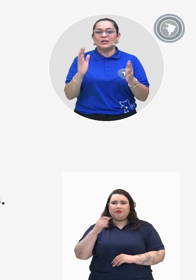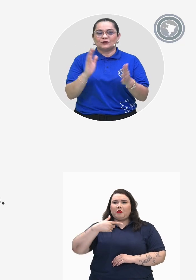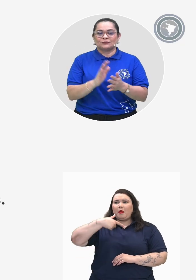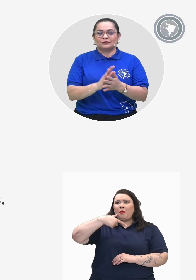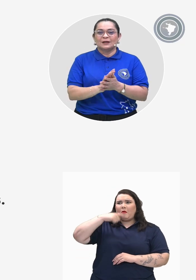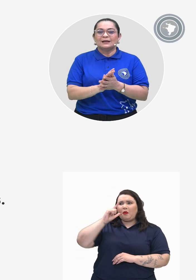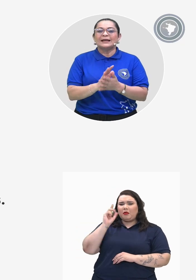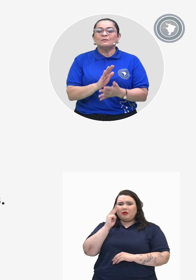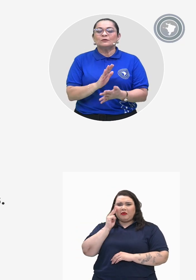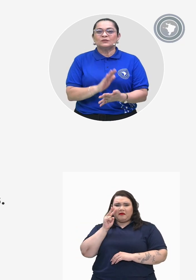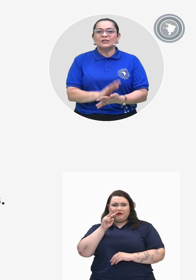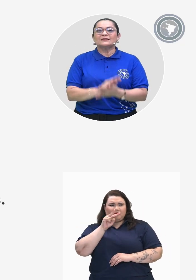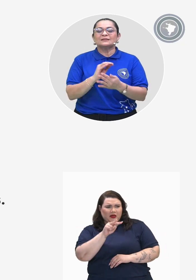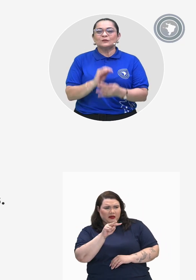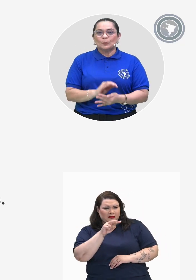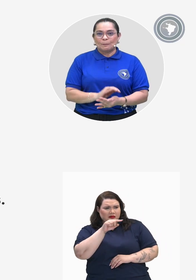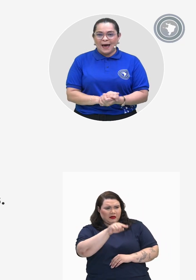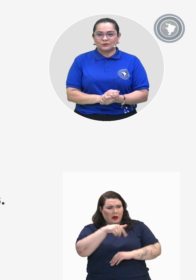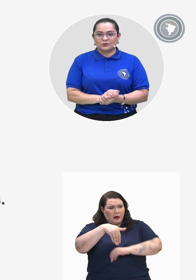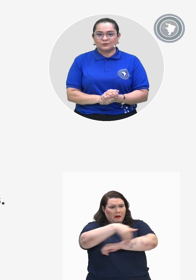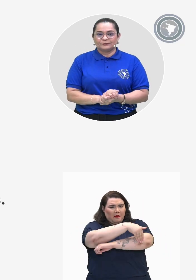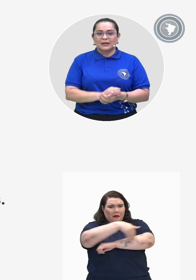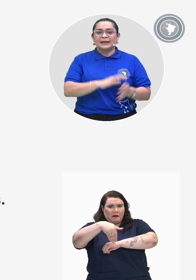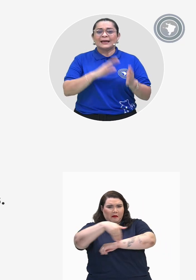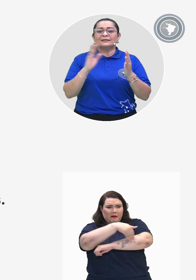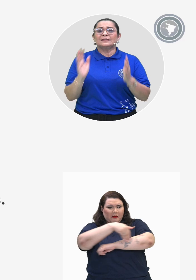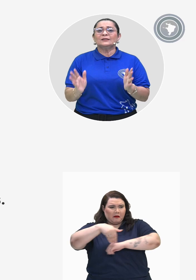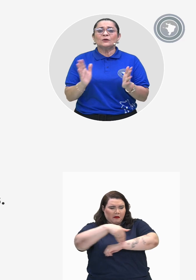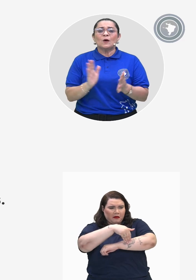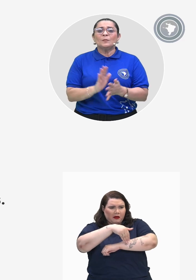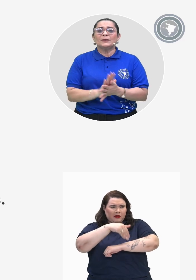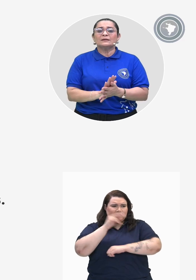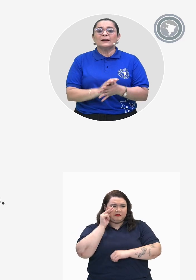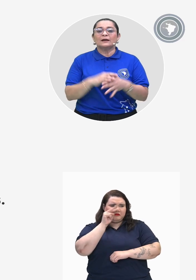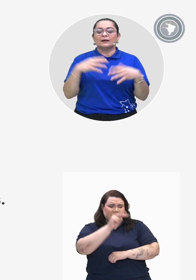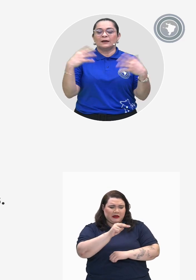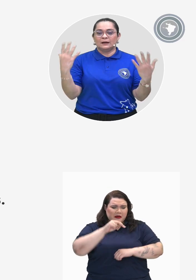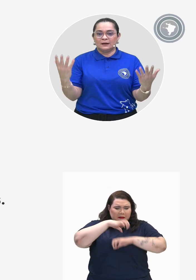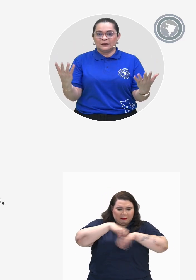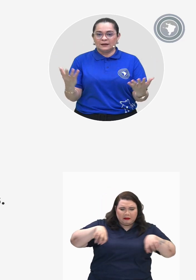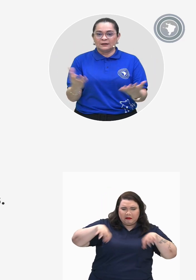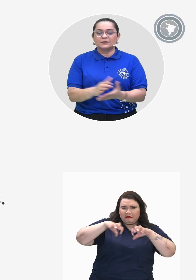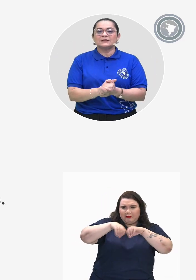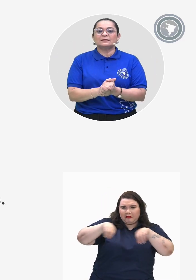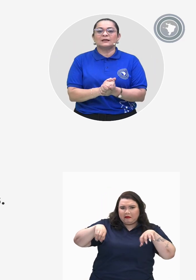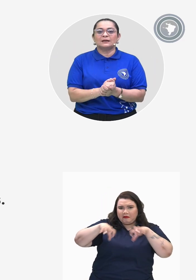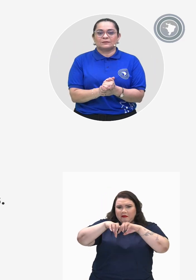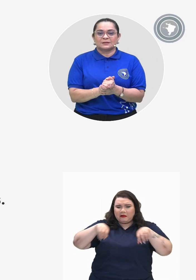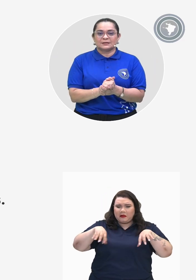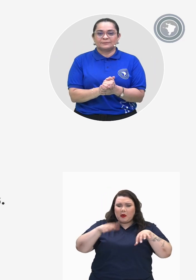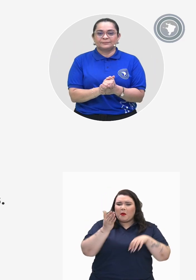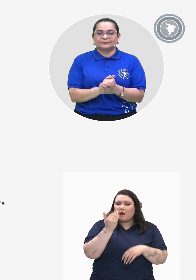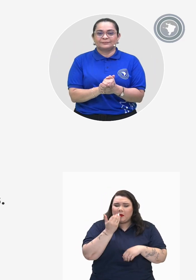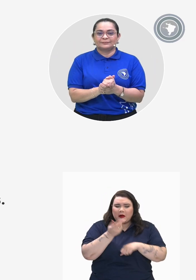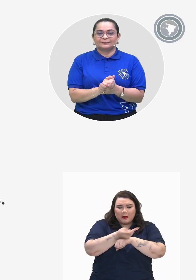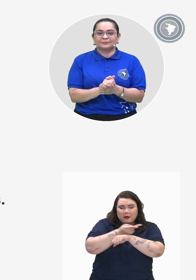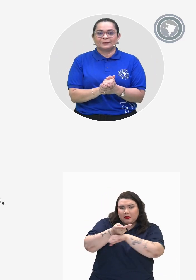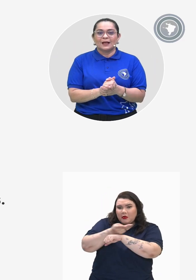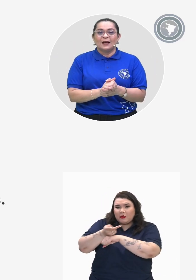o bicho na imundície do pátio, catando comida entre os detritos.